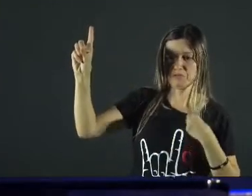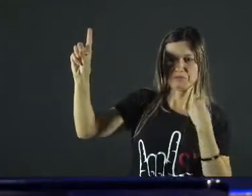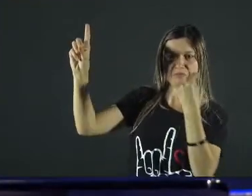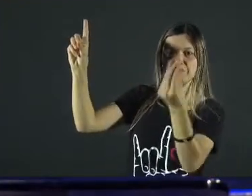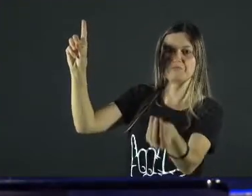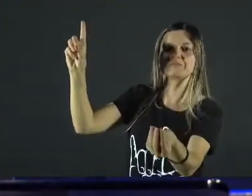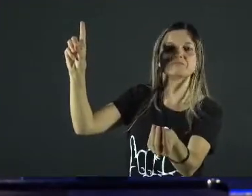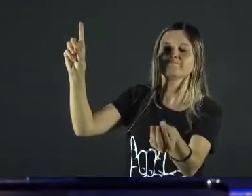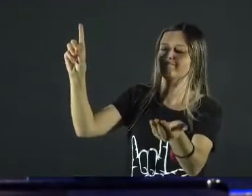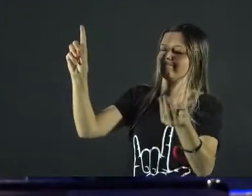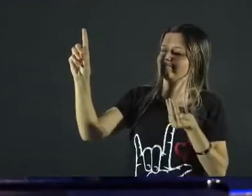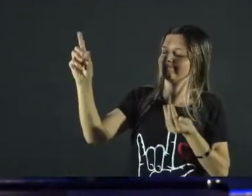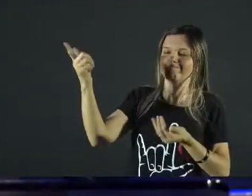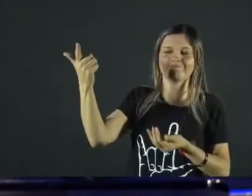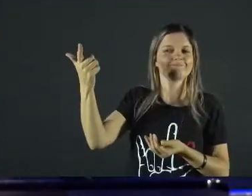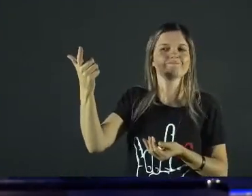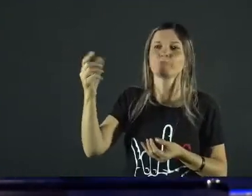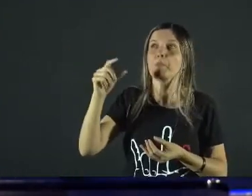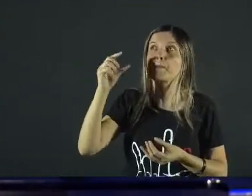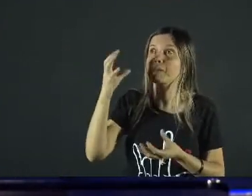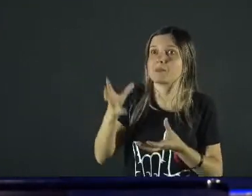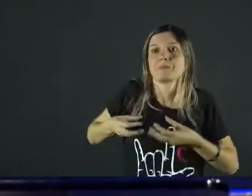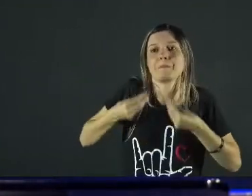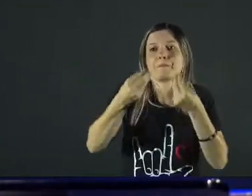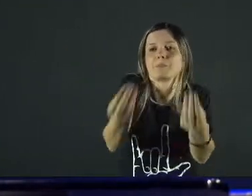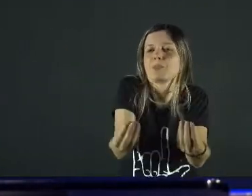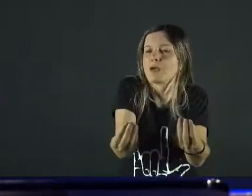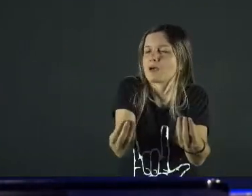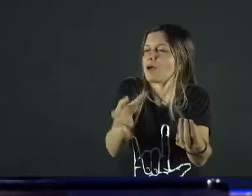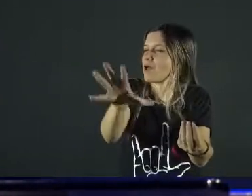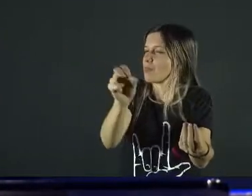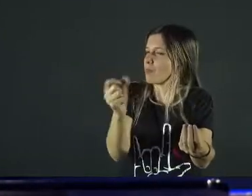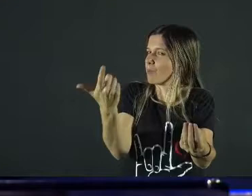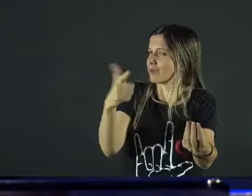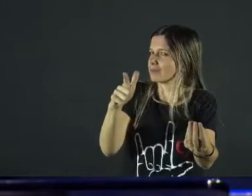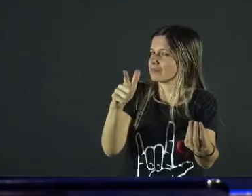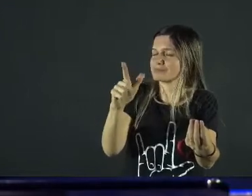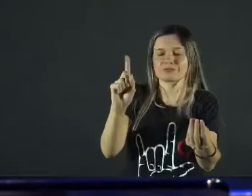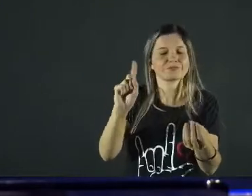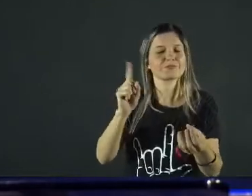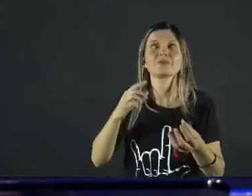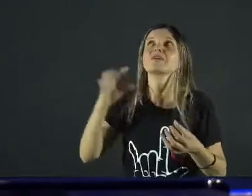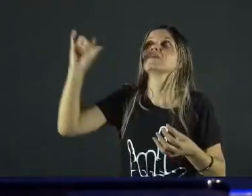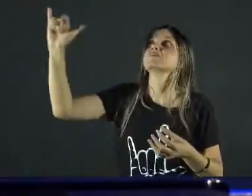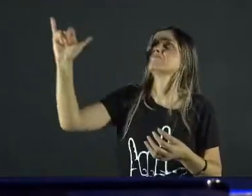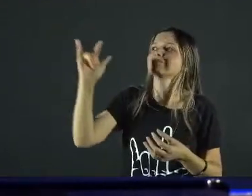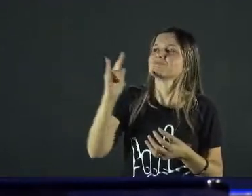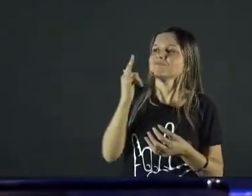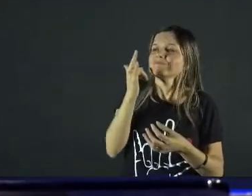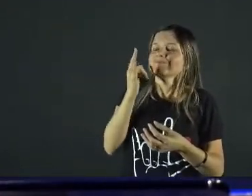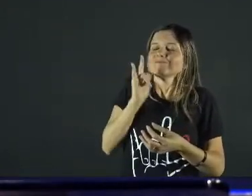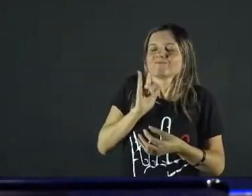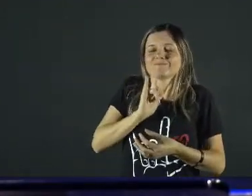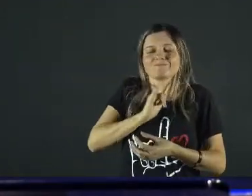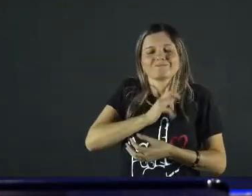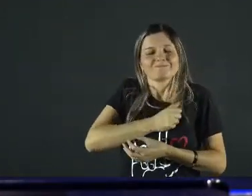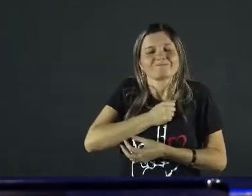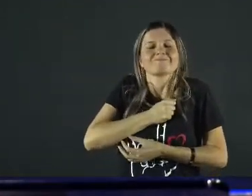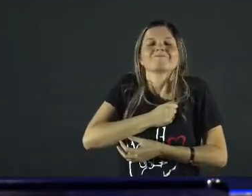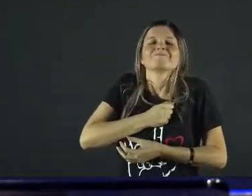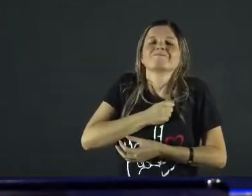alguma coisa e tomar de volta. Deus nos ama. E como pai bondoso que